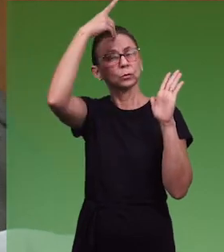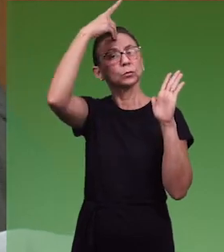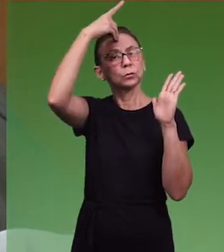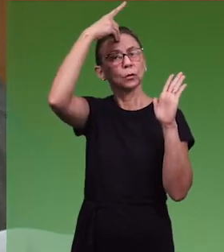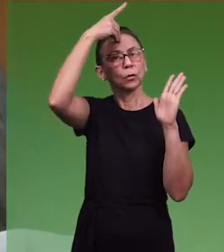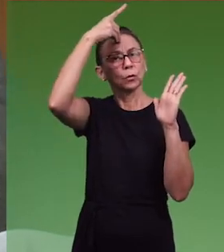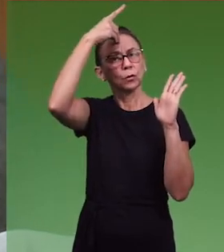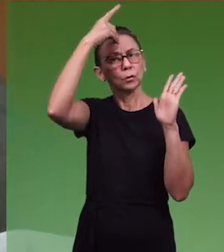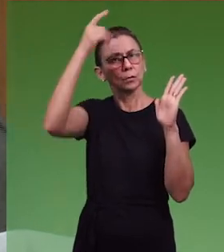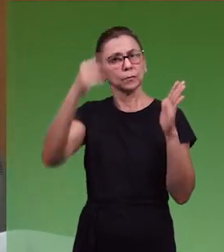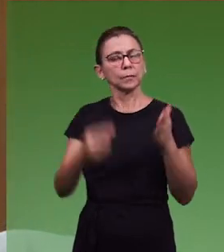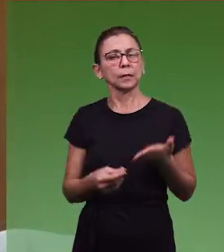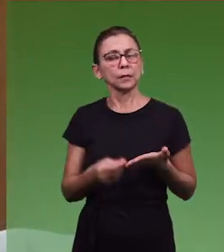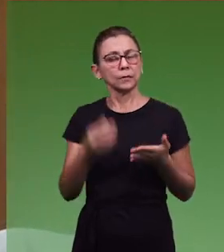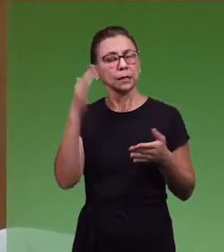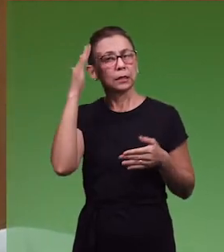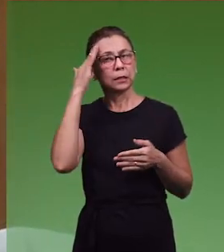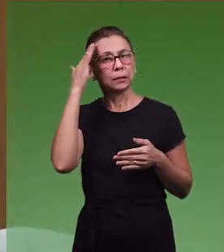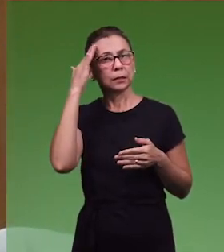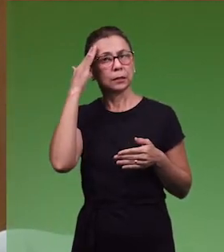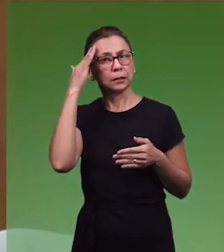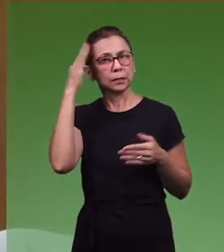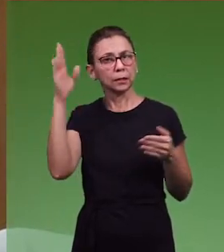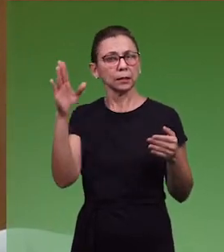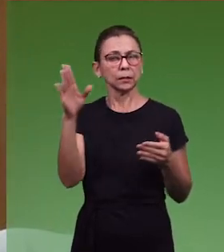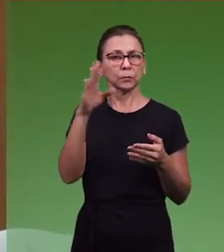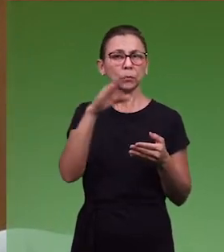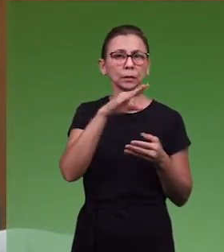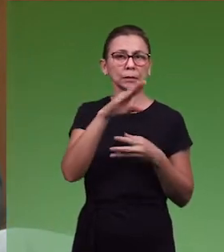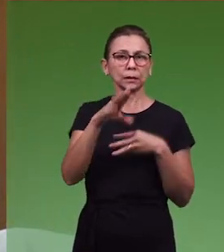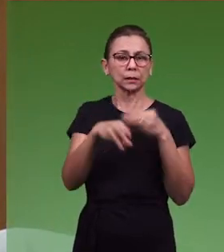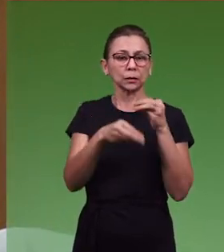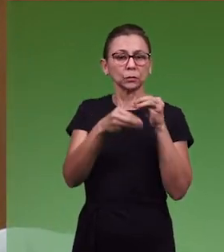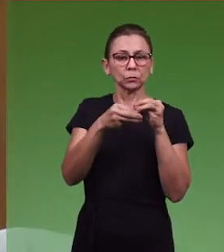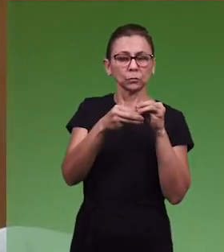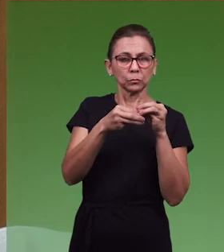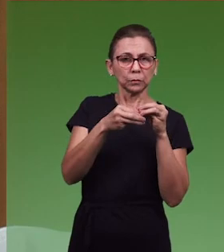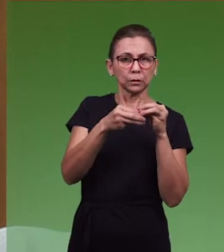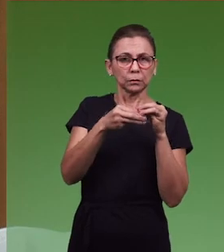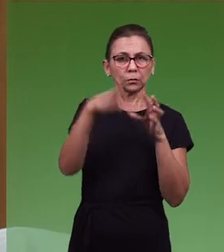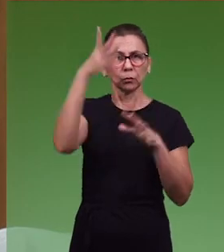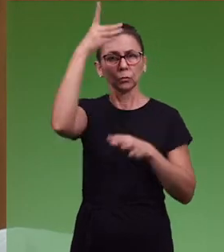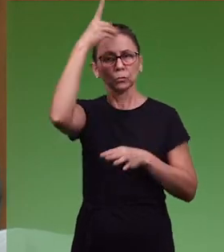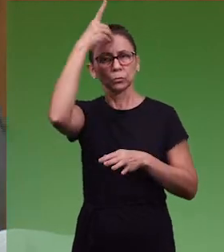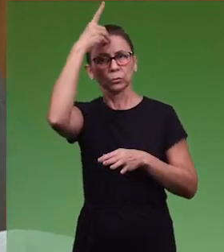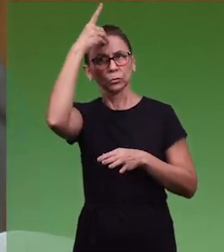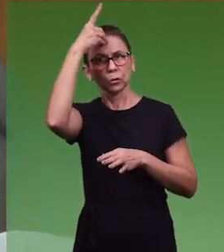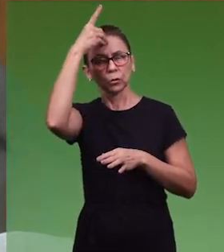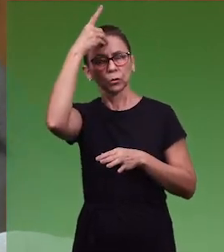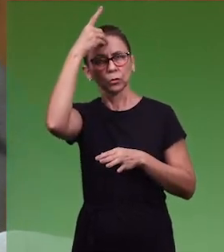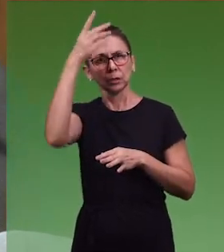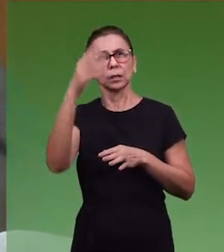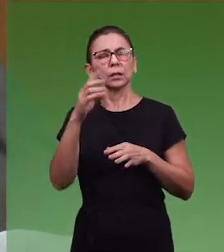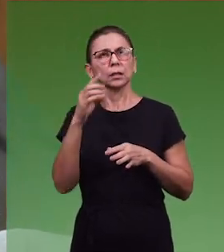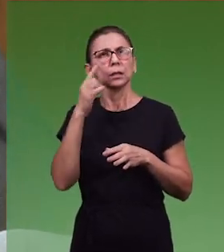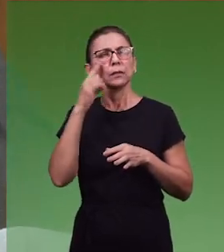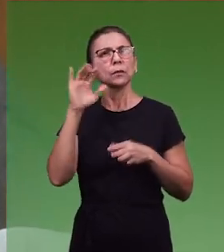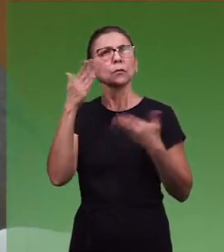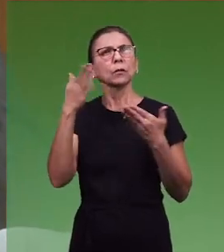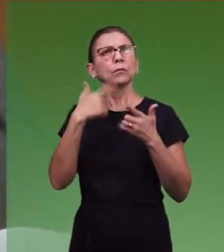mediante o entendimento do conjunto dos dons, ele chegue na vontade do Senhor. Ou, dizendo de outra